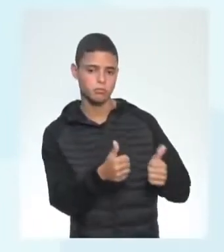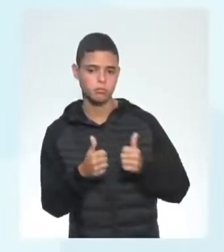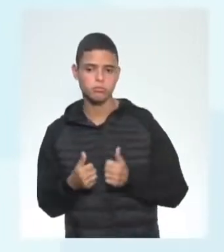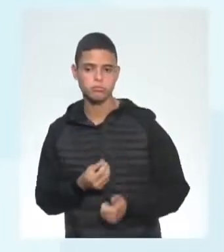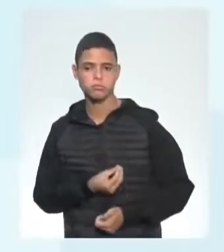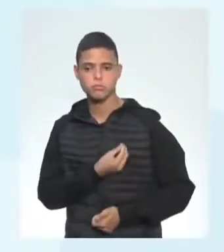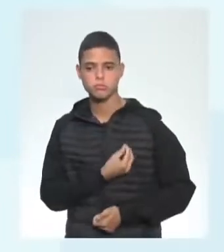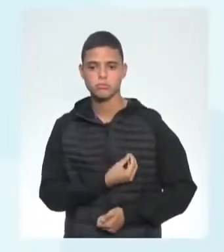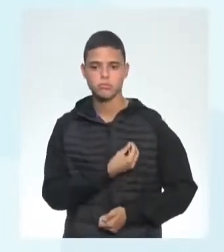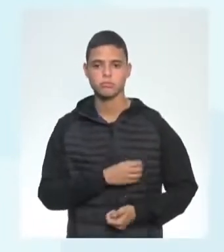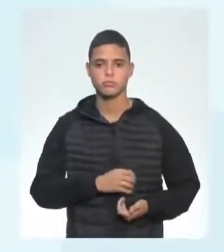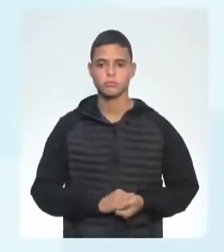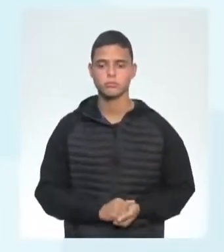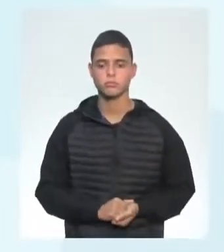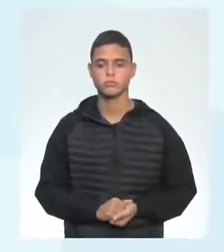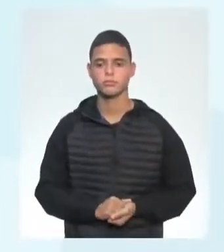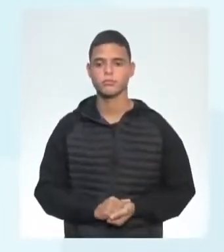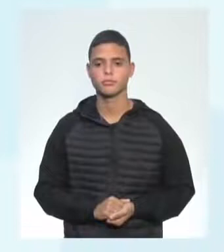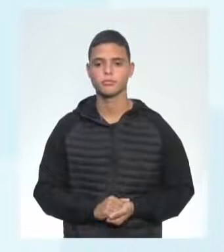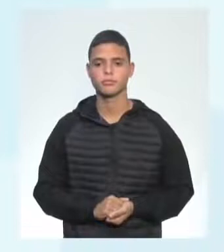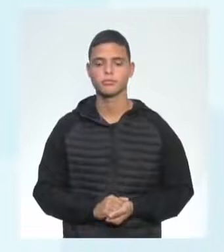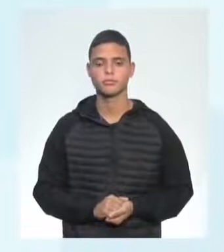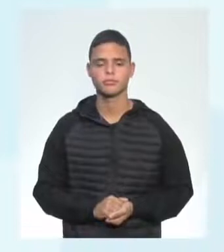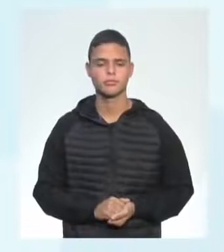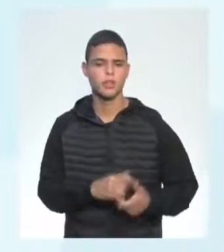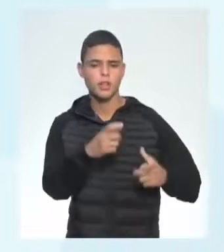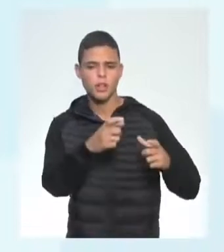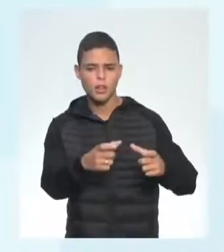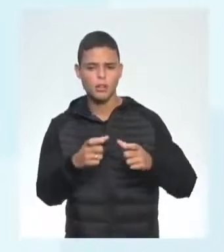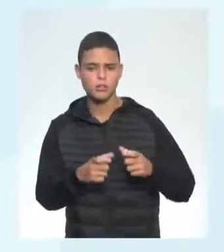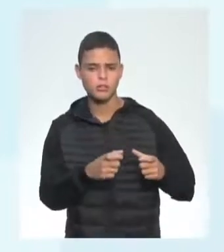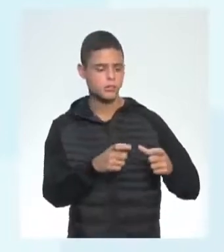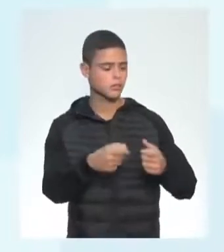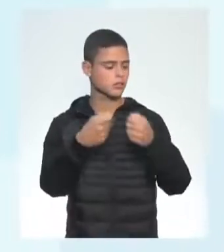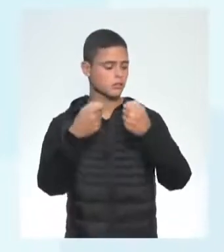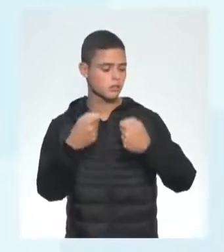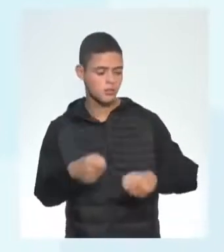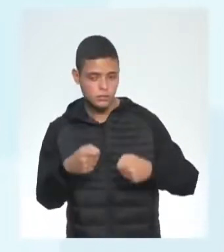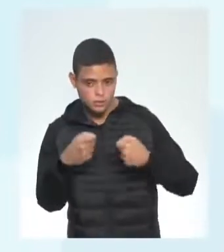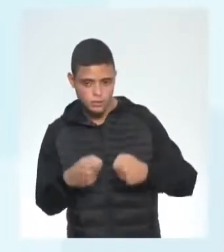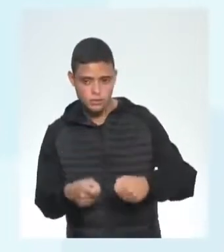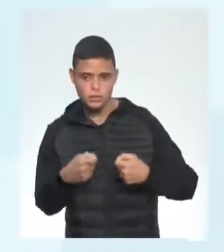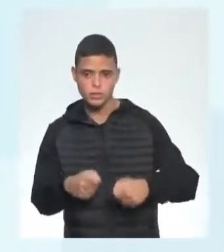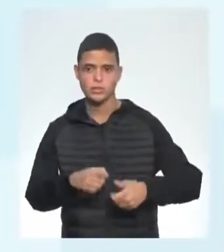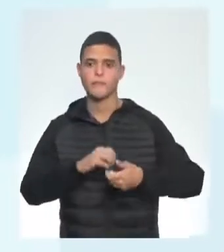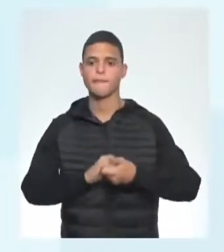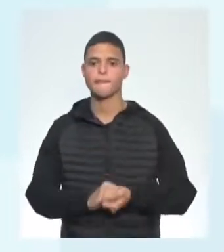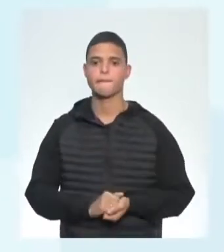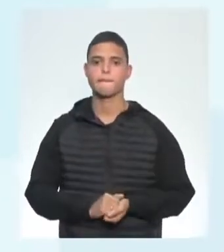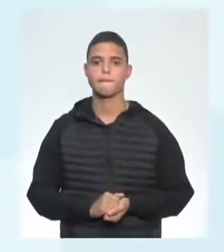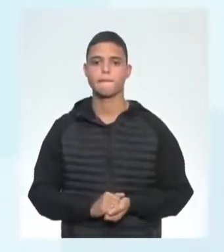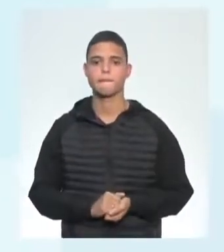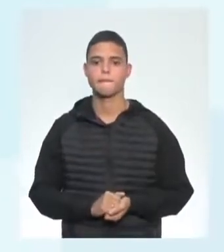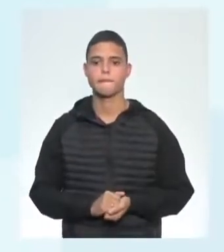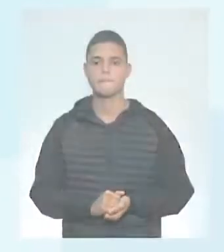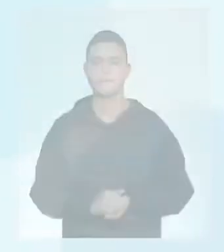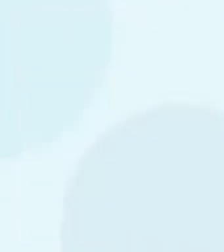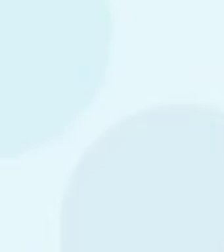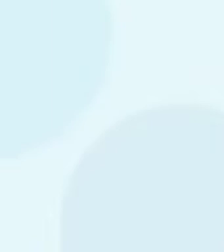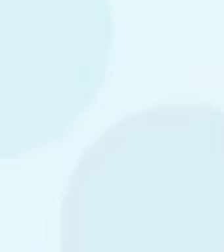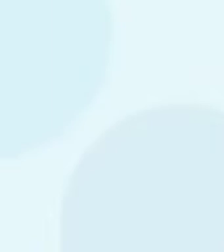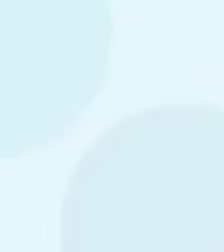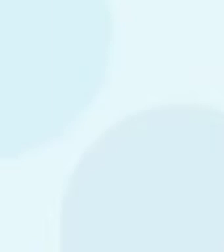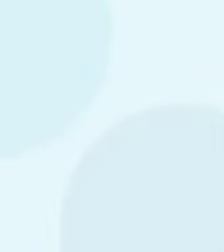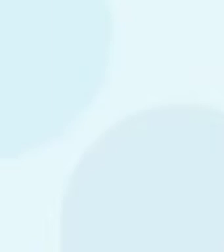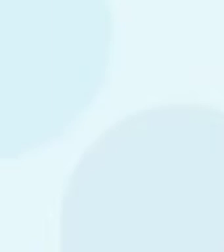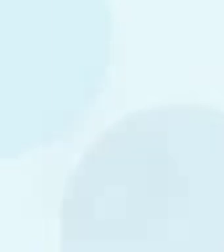nos responde? Vamos conversar, professora Tayana. O que uma cidade precisa, em sua opinião, para ser um bom lugar para viver? Precisa